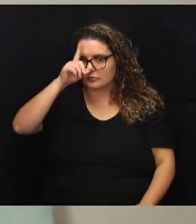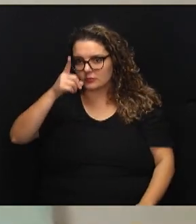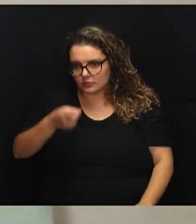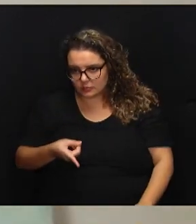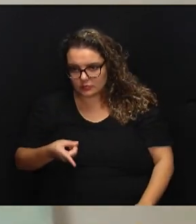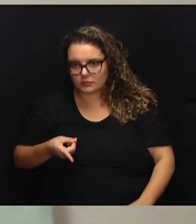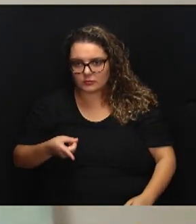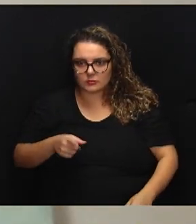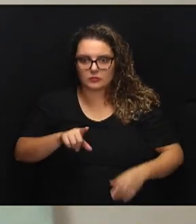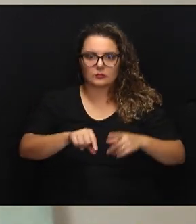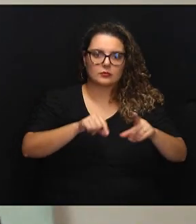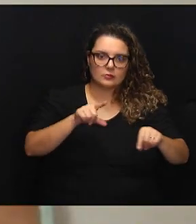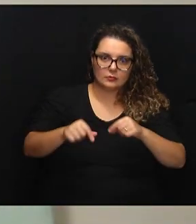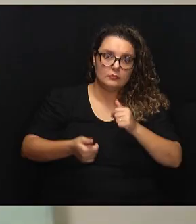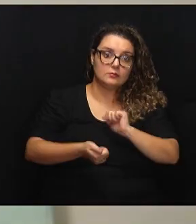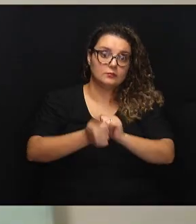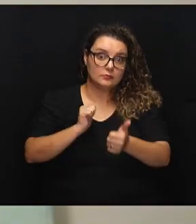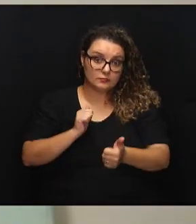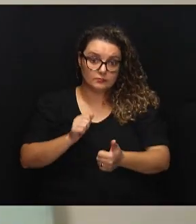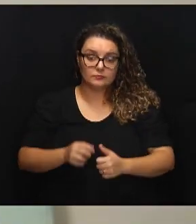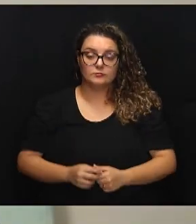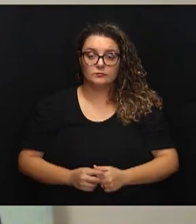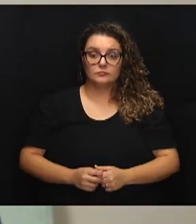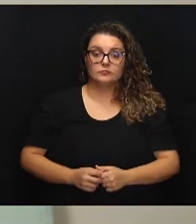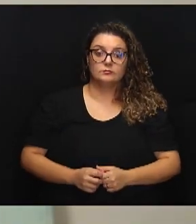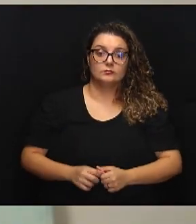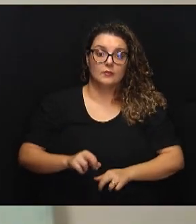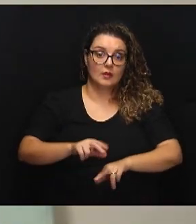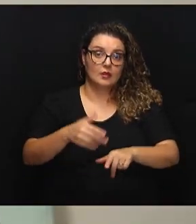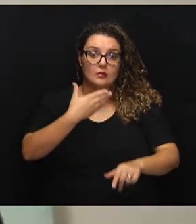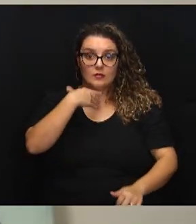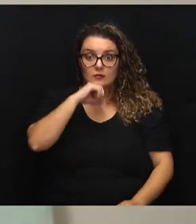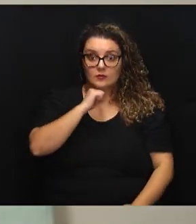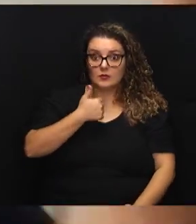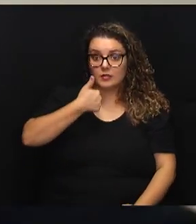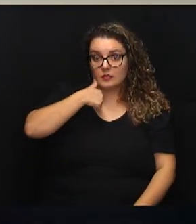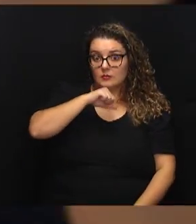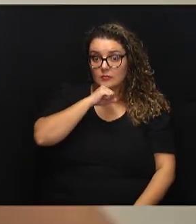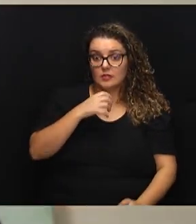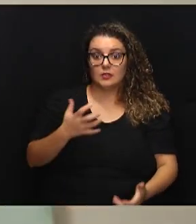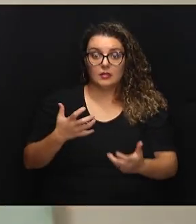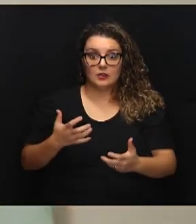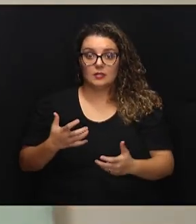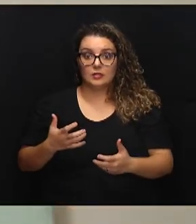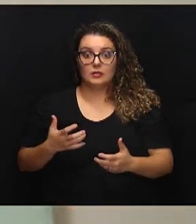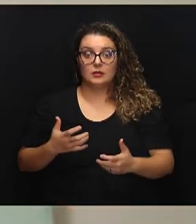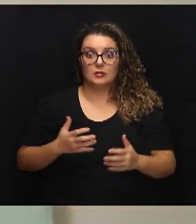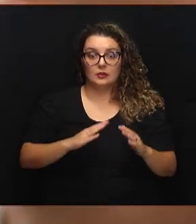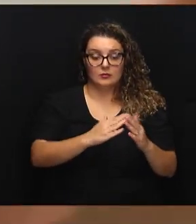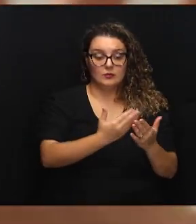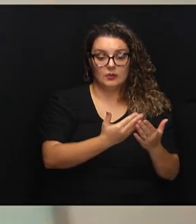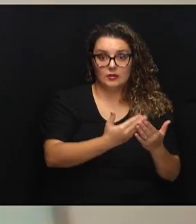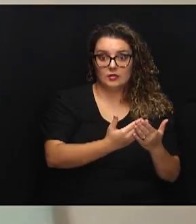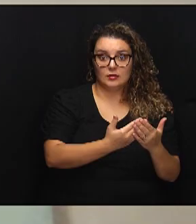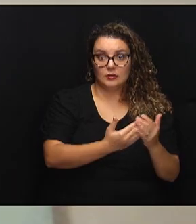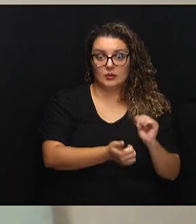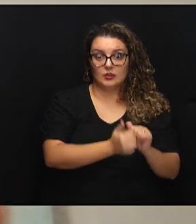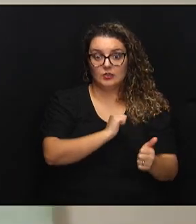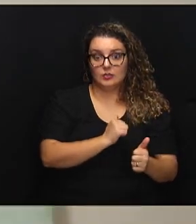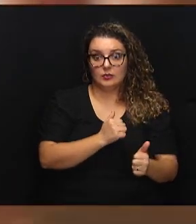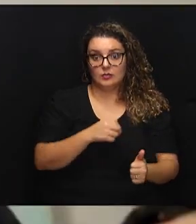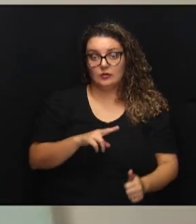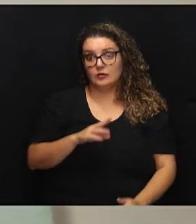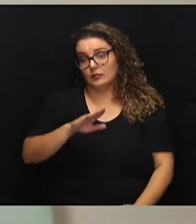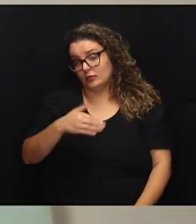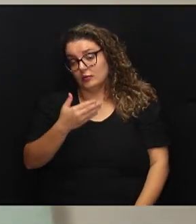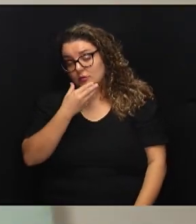em relação ao esporte. Muitos pais querem colocar já numa escolinha de futebol, quando é um menino, né,